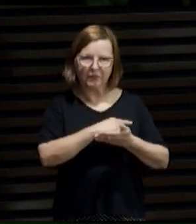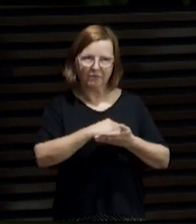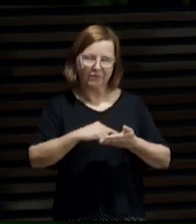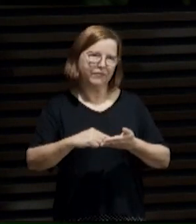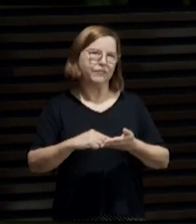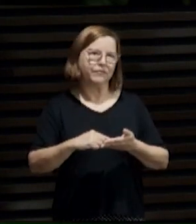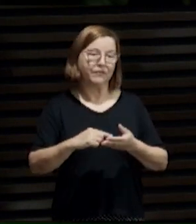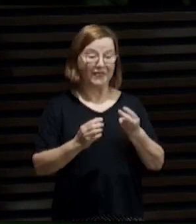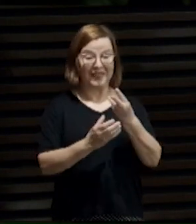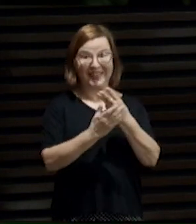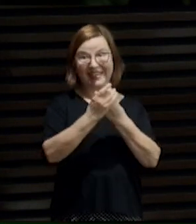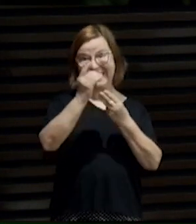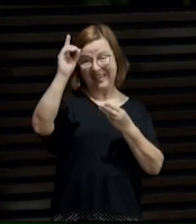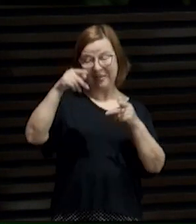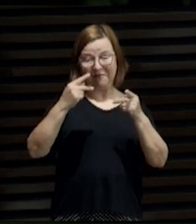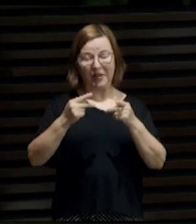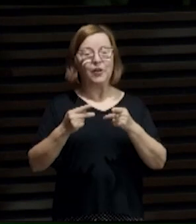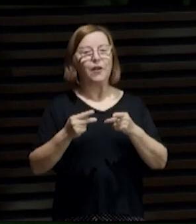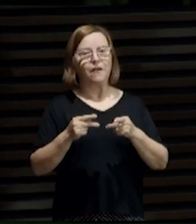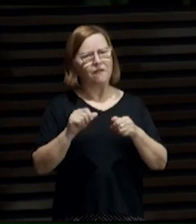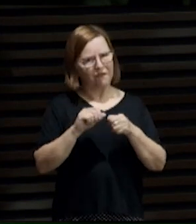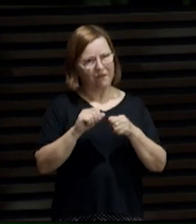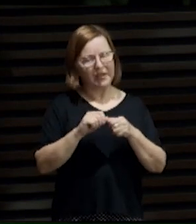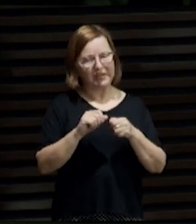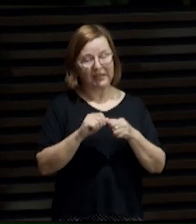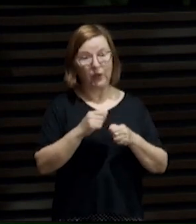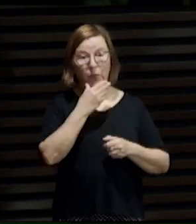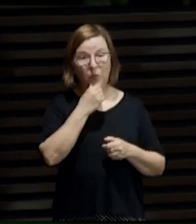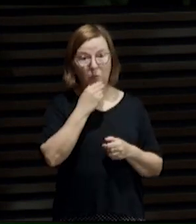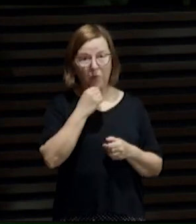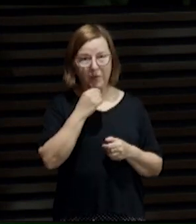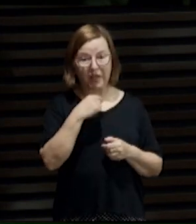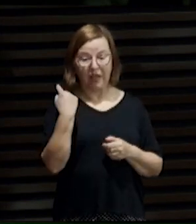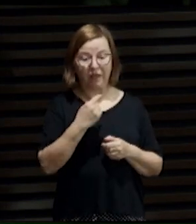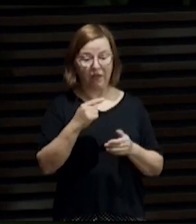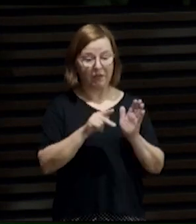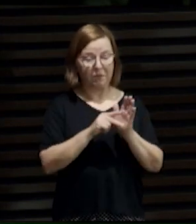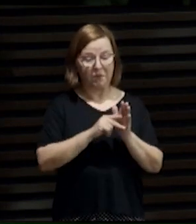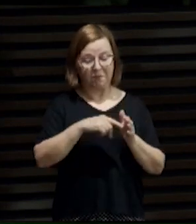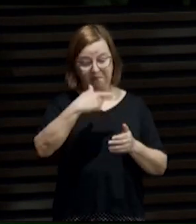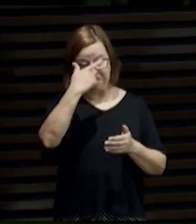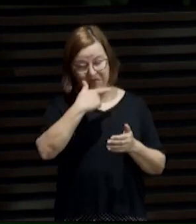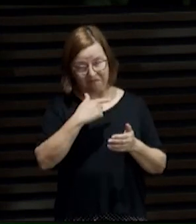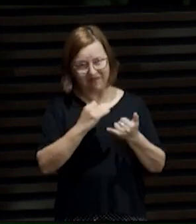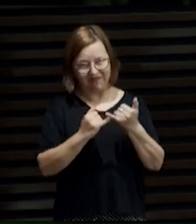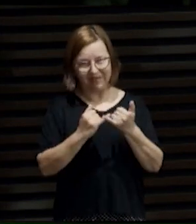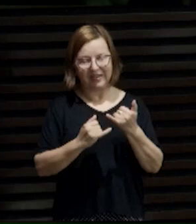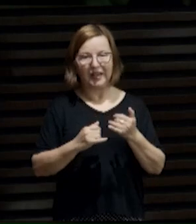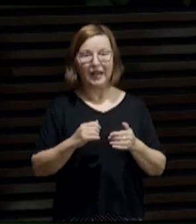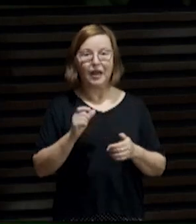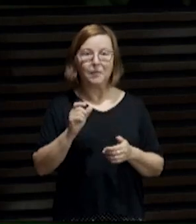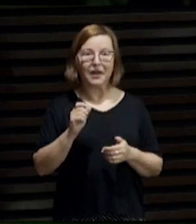façamos o homem à nossa imagem e semelhança, a palavra é Adão, ou Adam. E essa palavra tanto serve